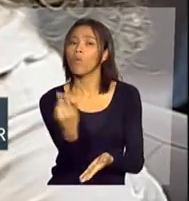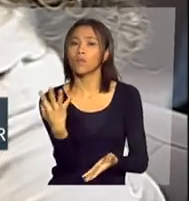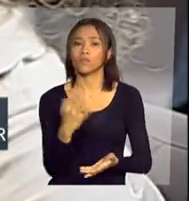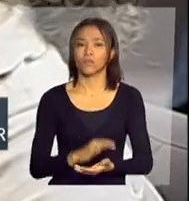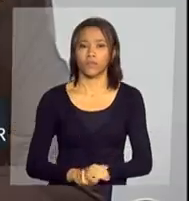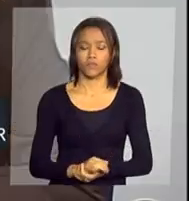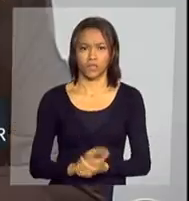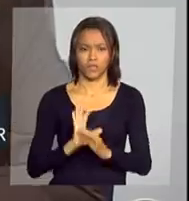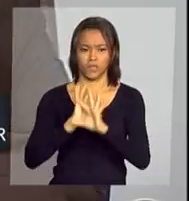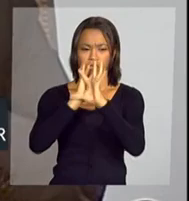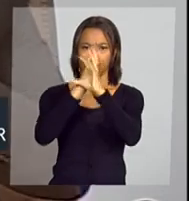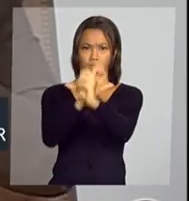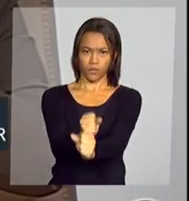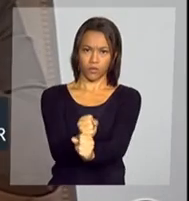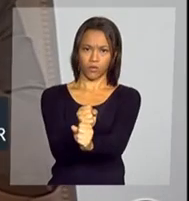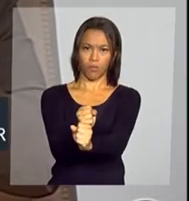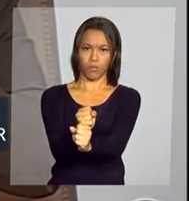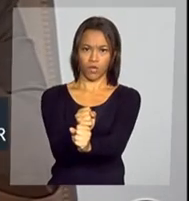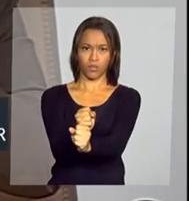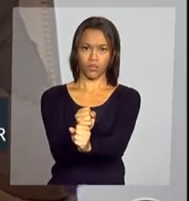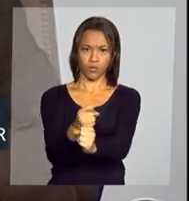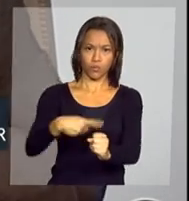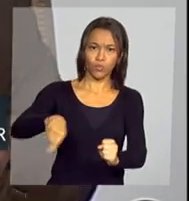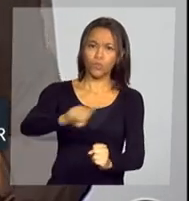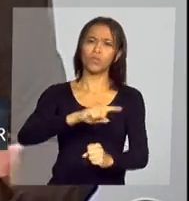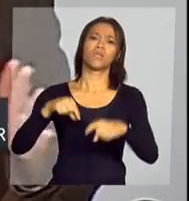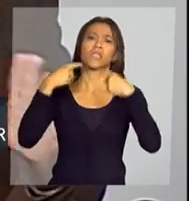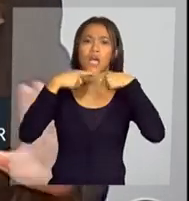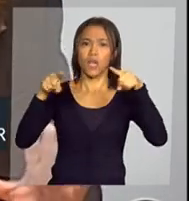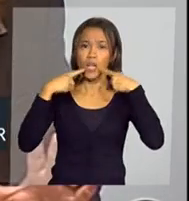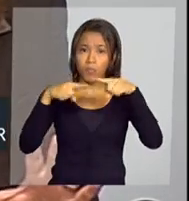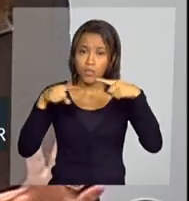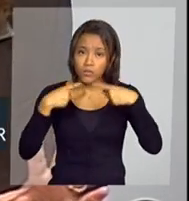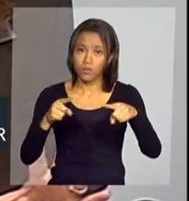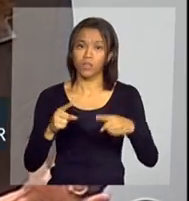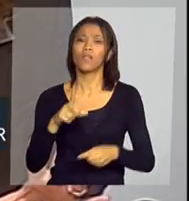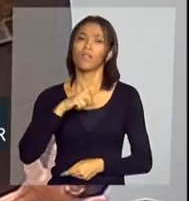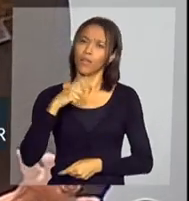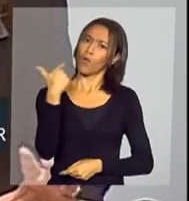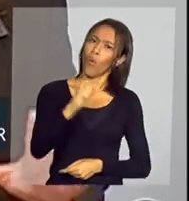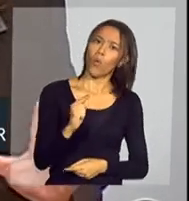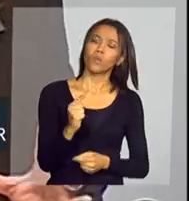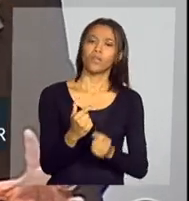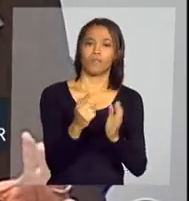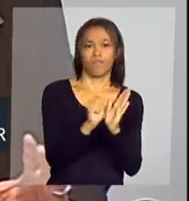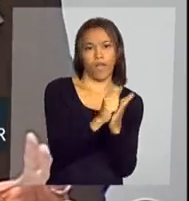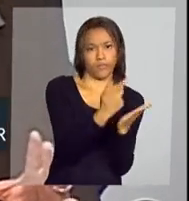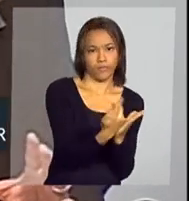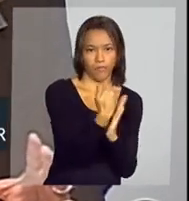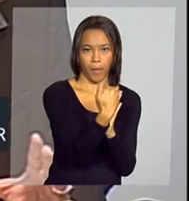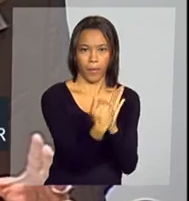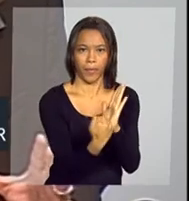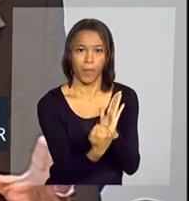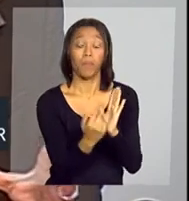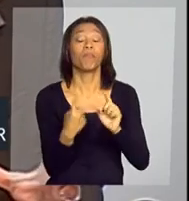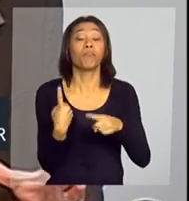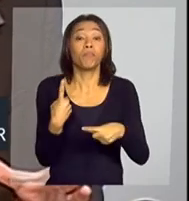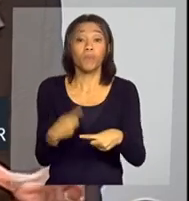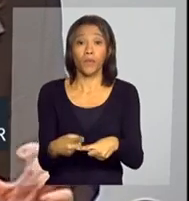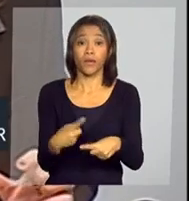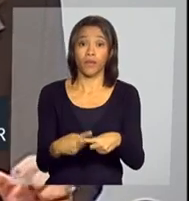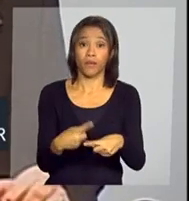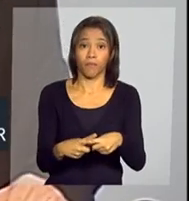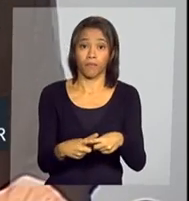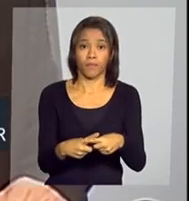Procon contagem da reclamação fundamentada das reclamações ela ela ela tem um outro calendário tá porque porque